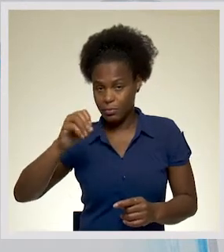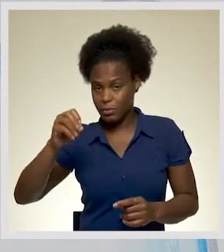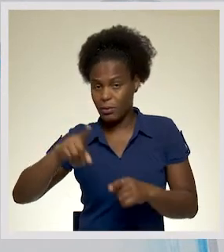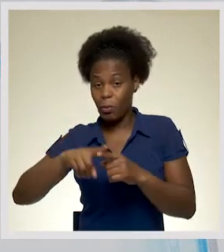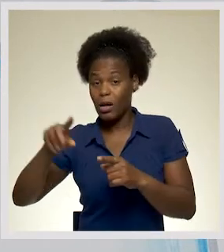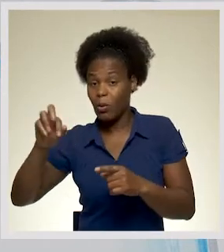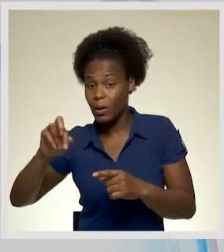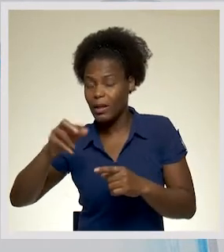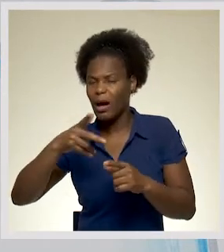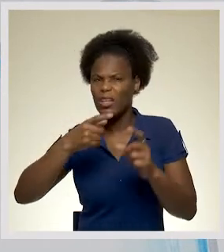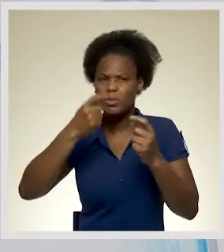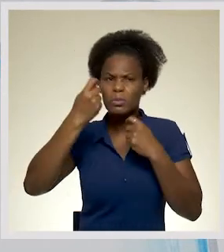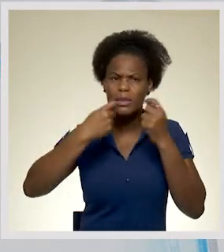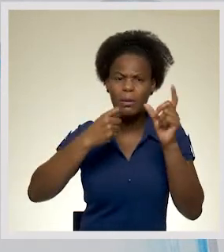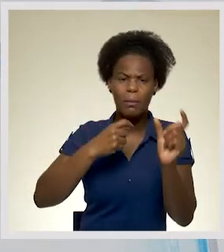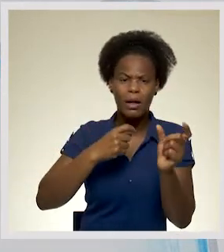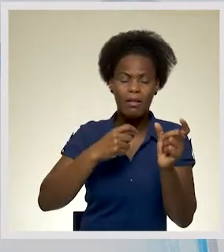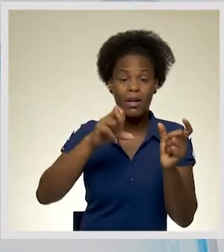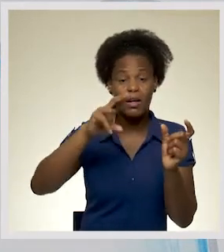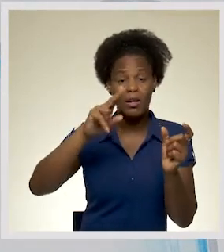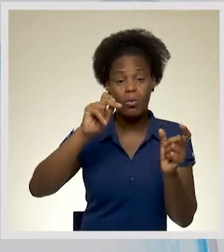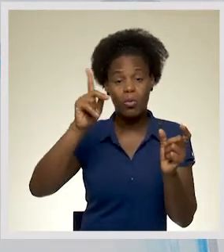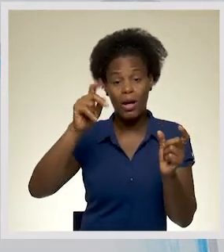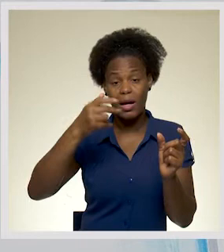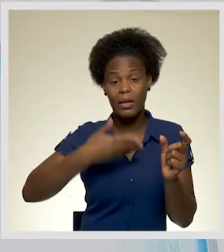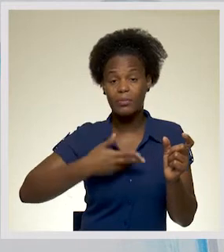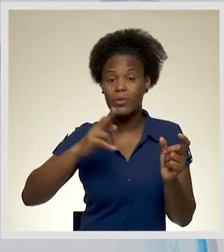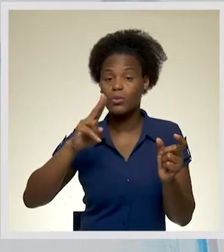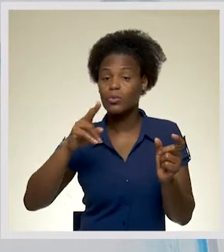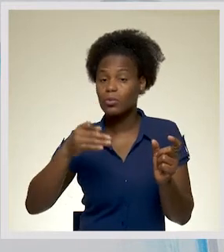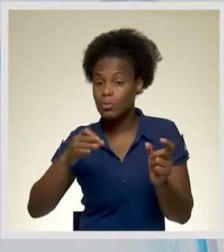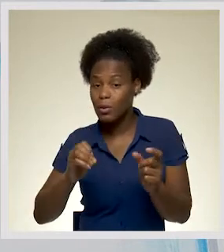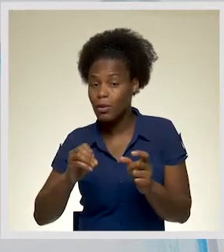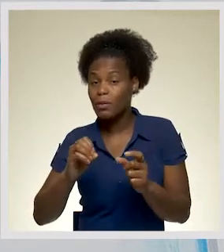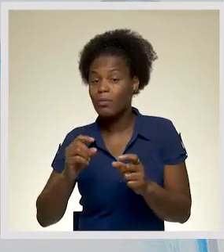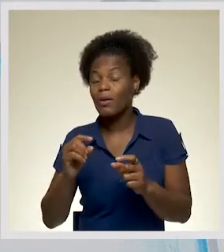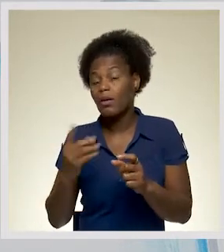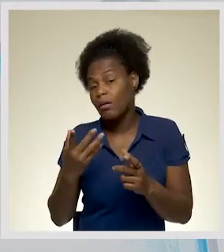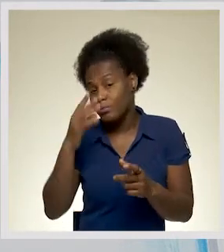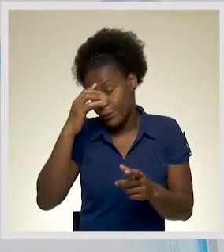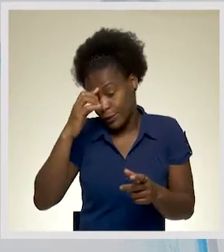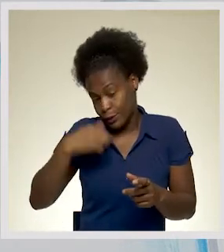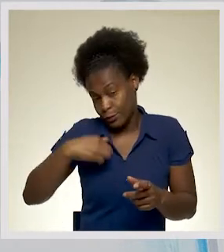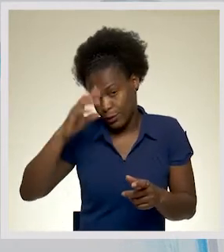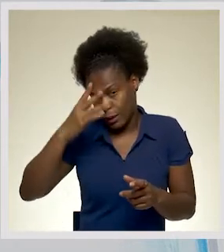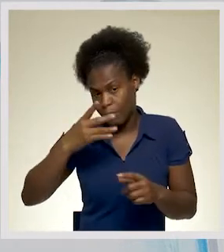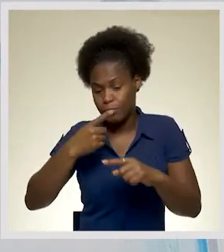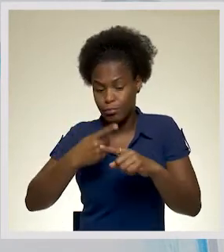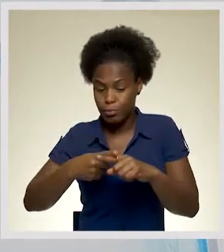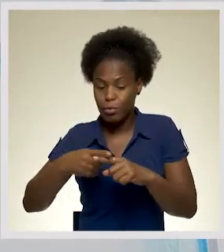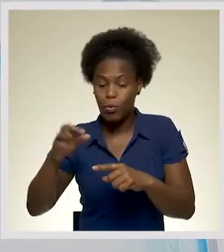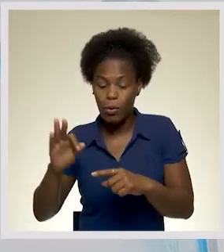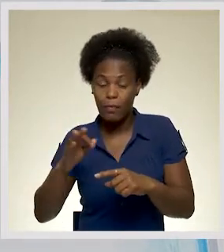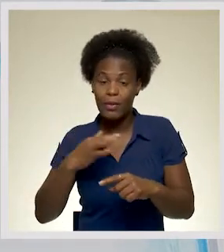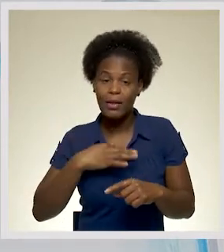pensar que para se obter o quádruplo, multiplico por 4. Ou 4 vezes a